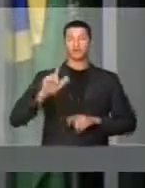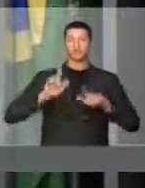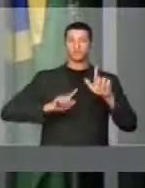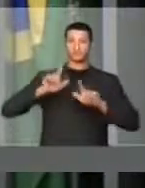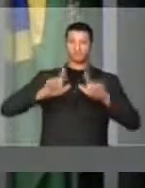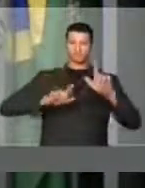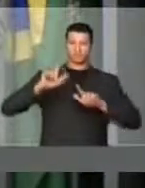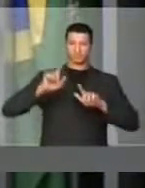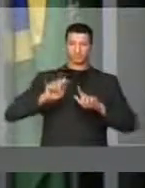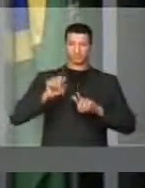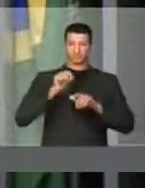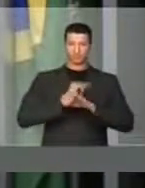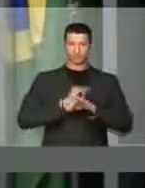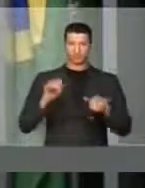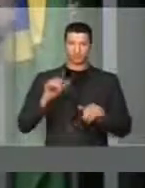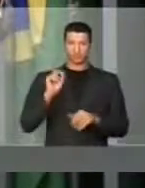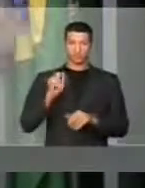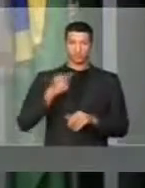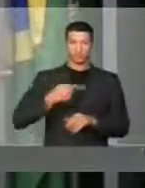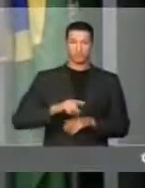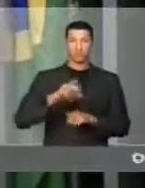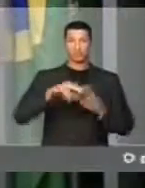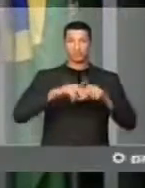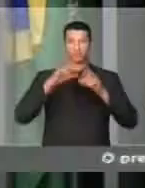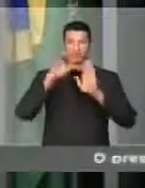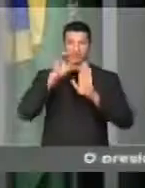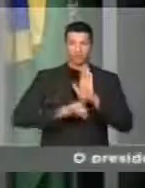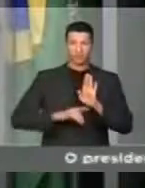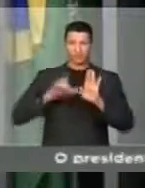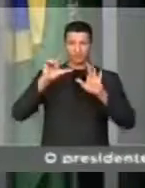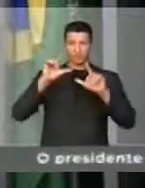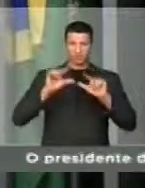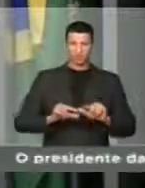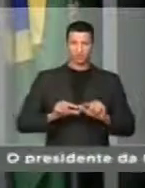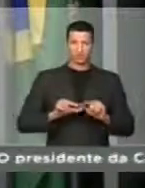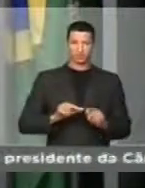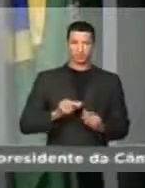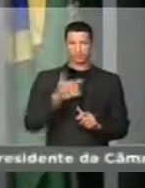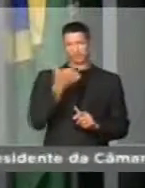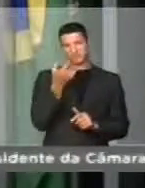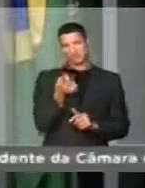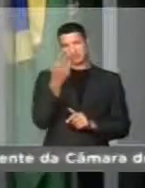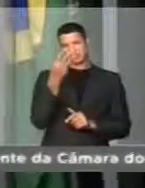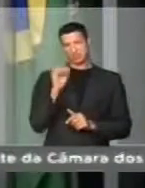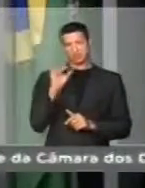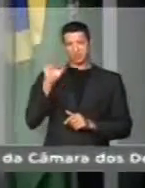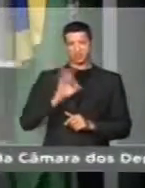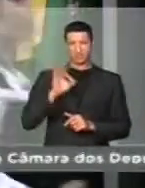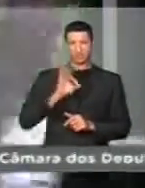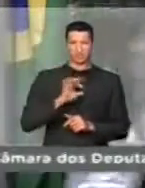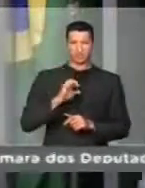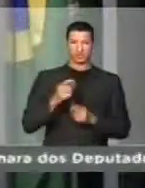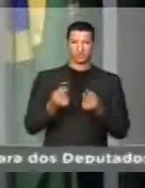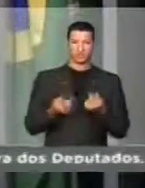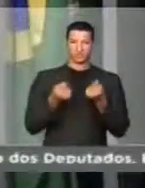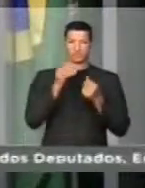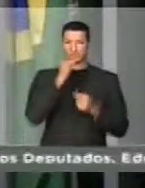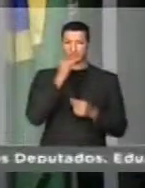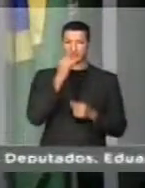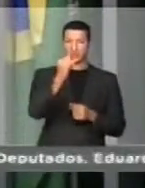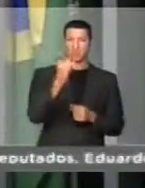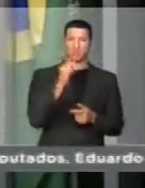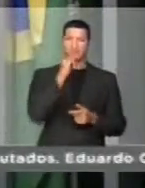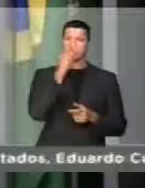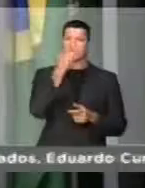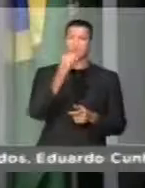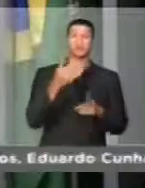televisão para dizer que ia, por decreto, diminuir em 20% ou 30% o preço da energia